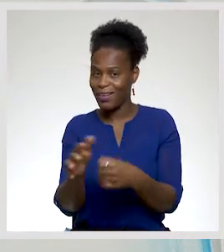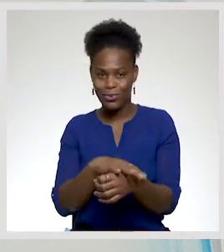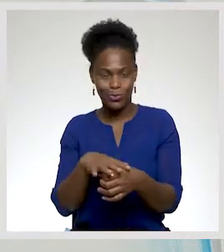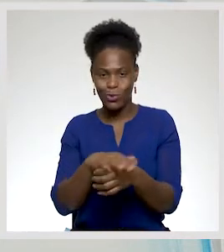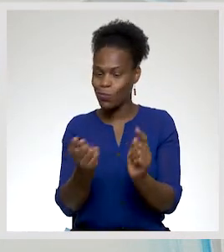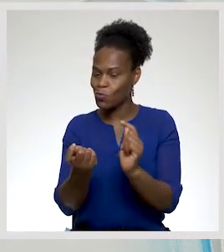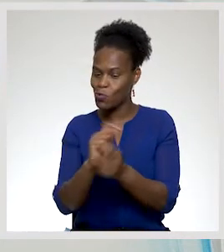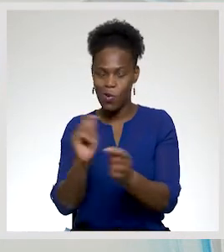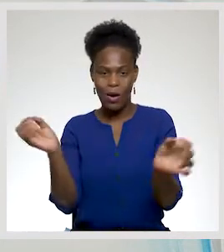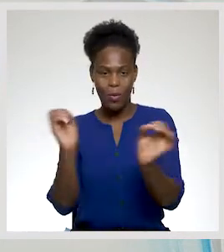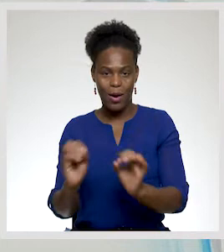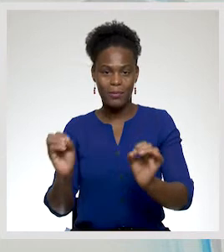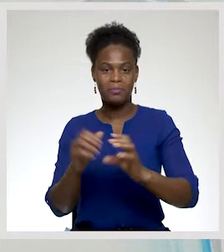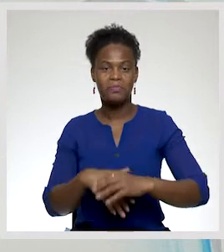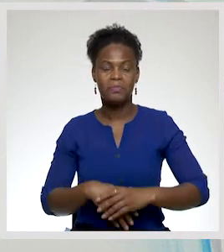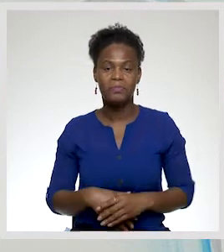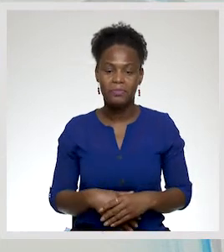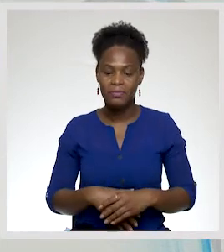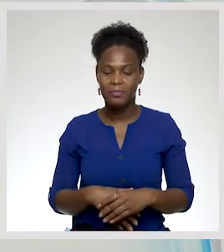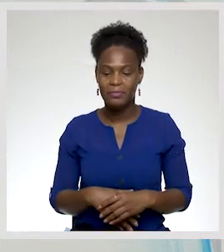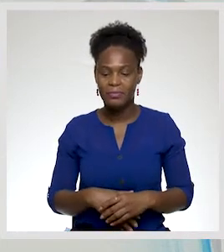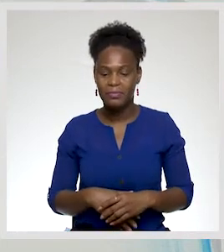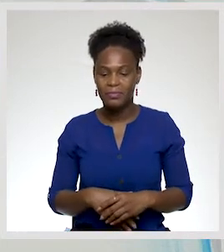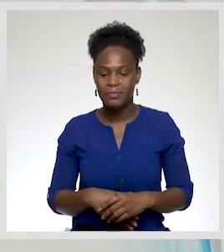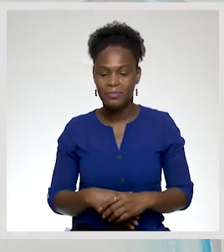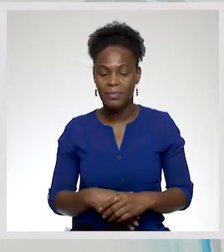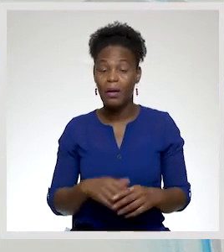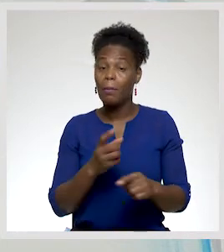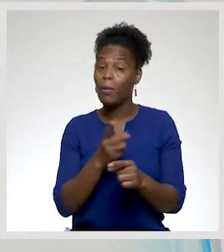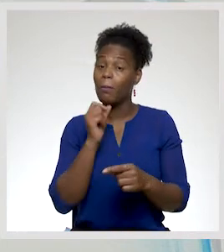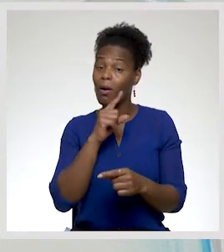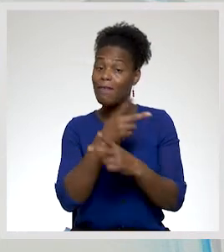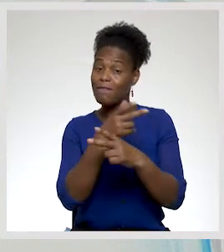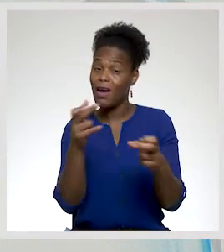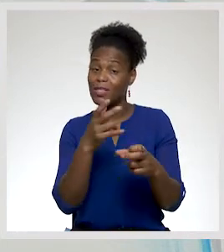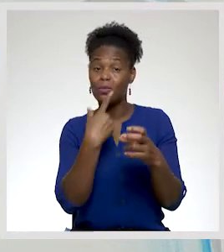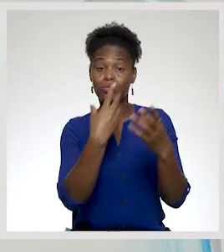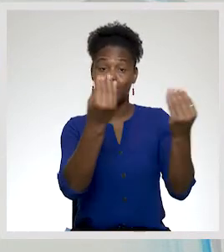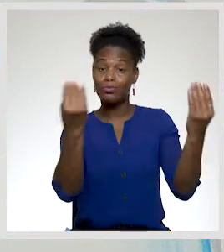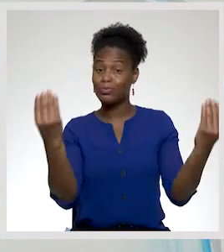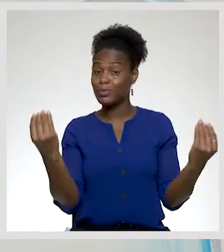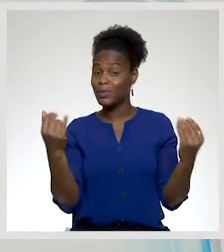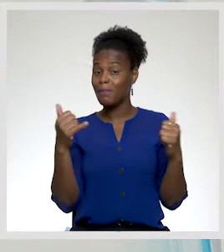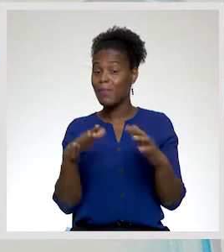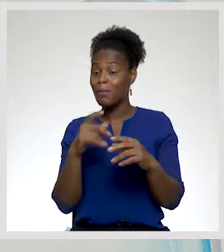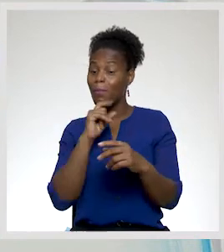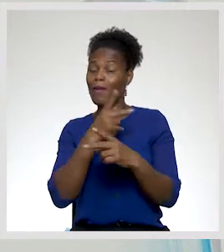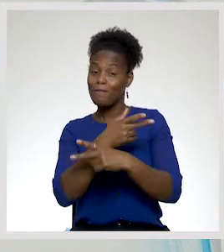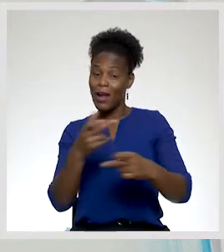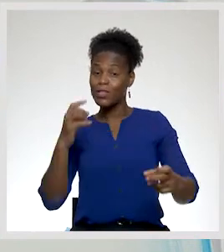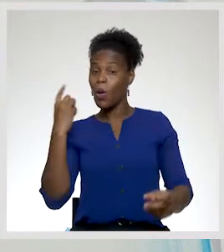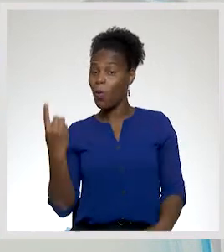das circunstâncias. Tá bem? Porque podemos ter uma frase no plural e no singular,